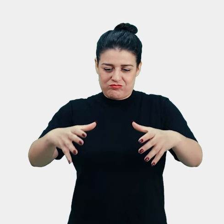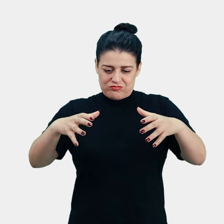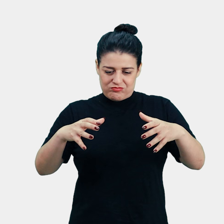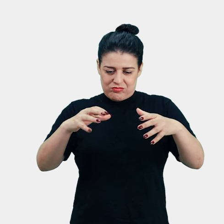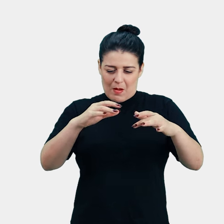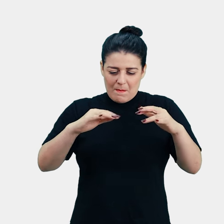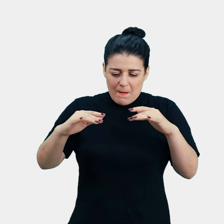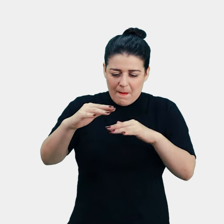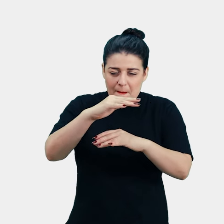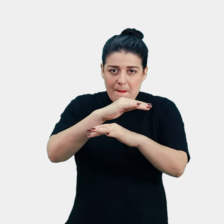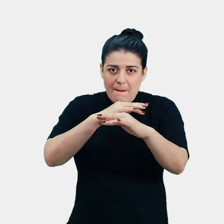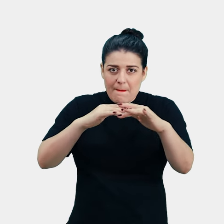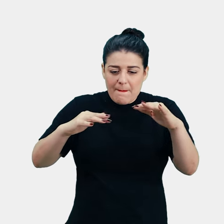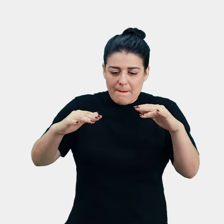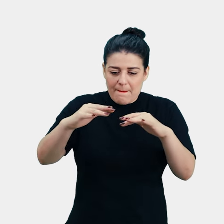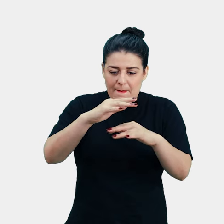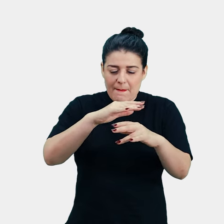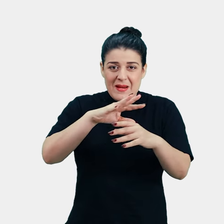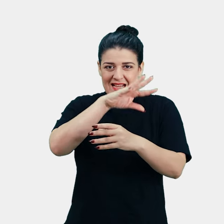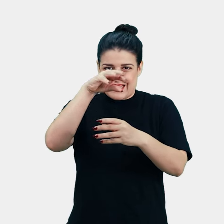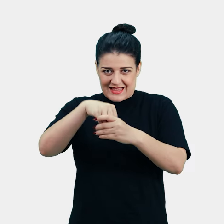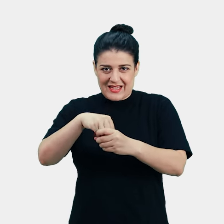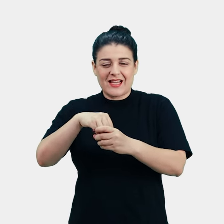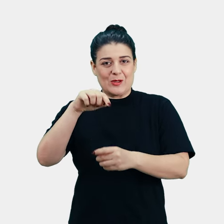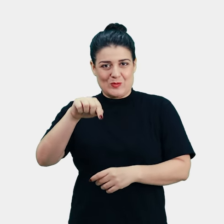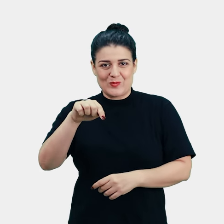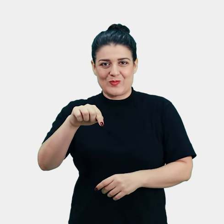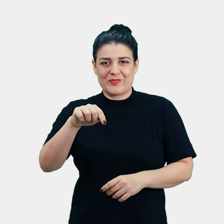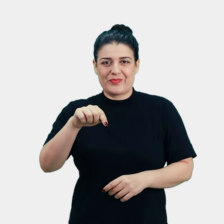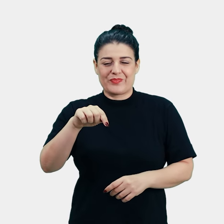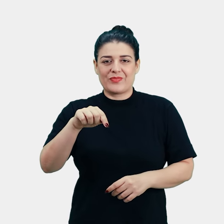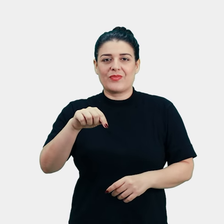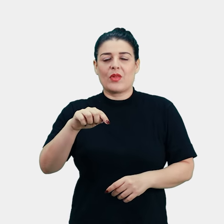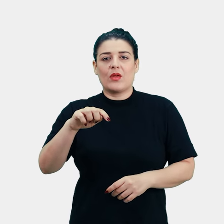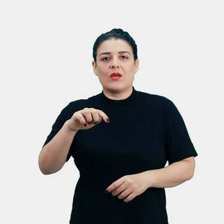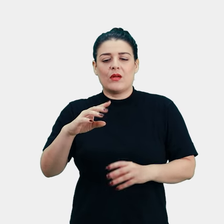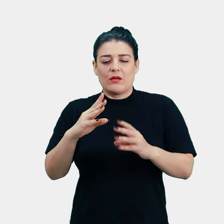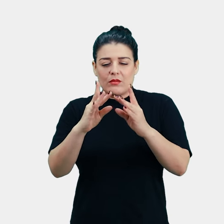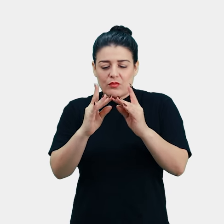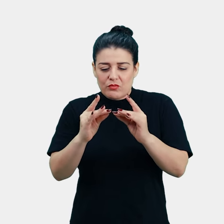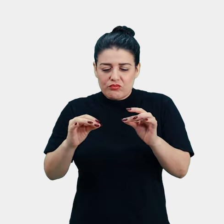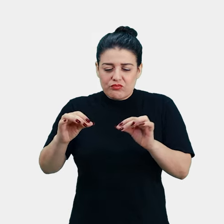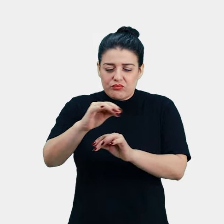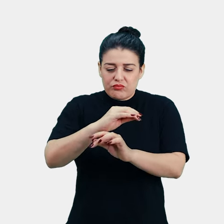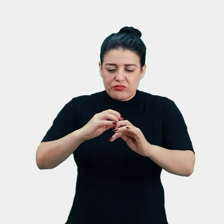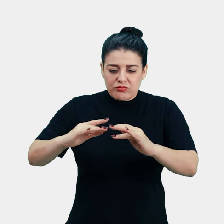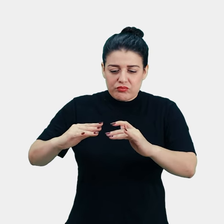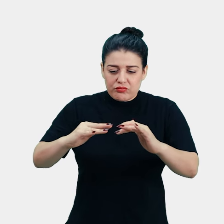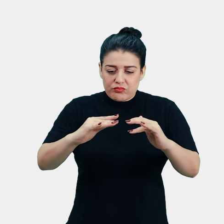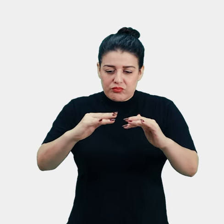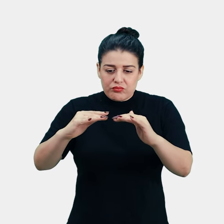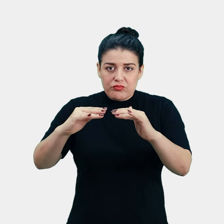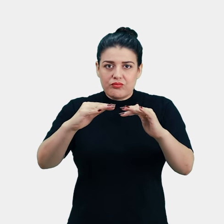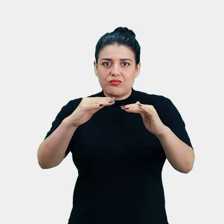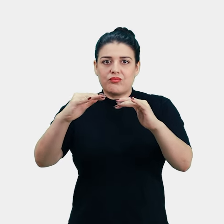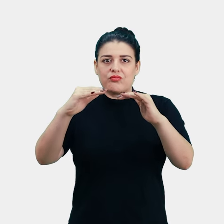quando essas gotas geradas entram nessa câmara de vaporização, todo esse solvente ele vai ser vaporizado,